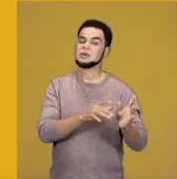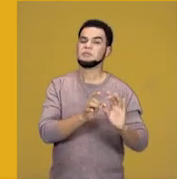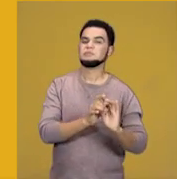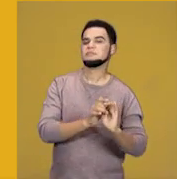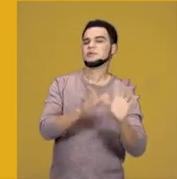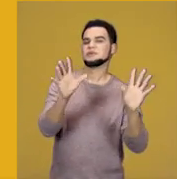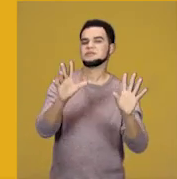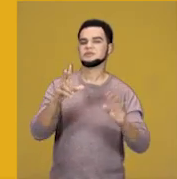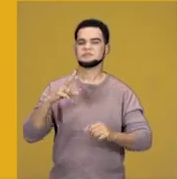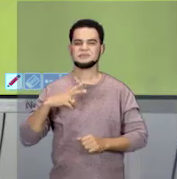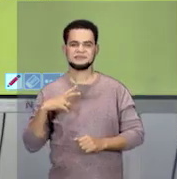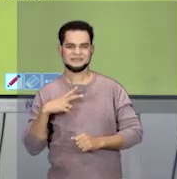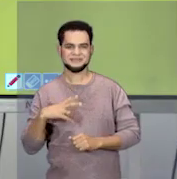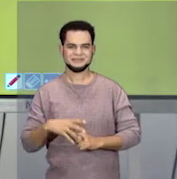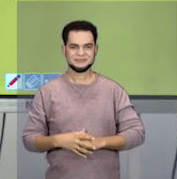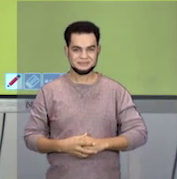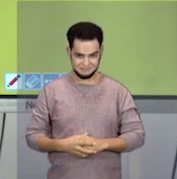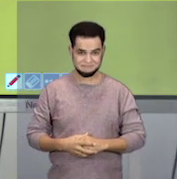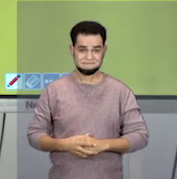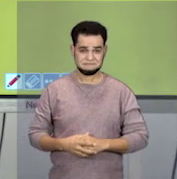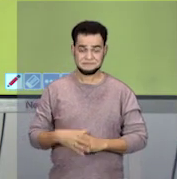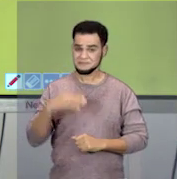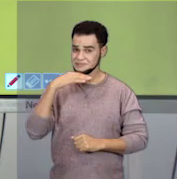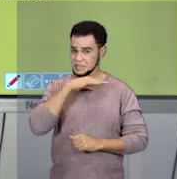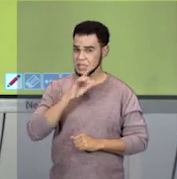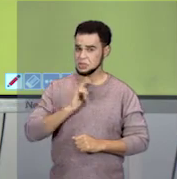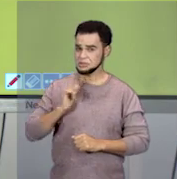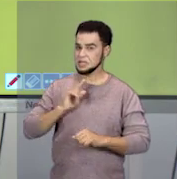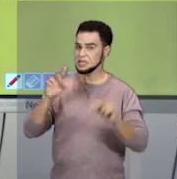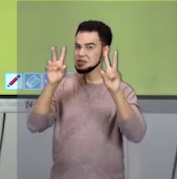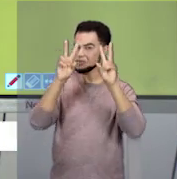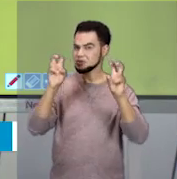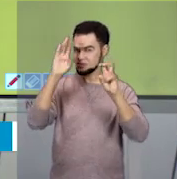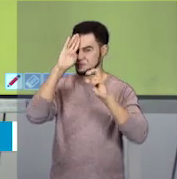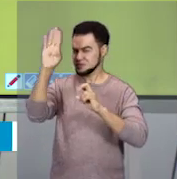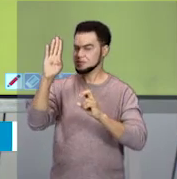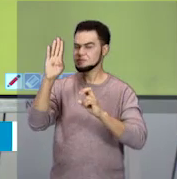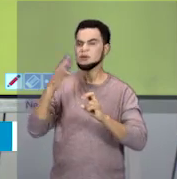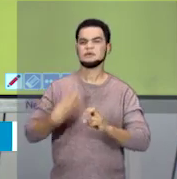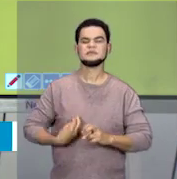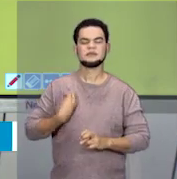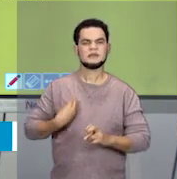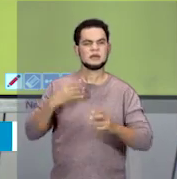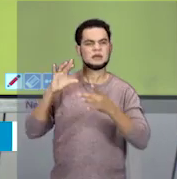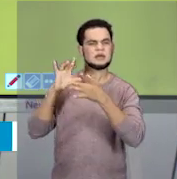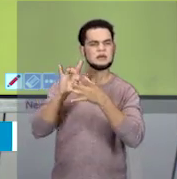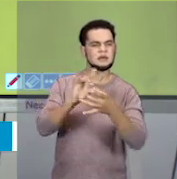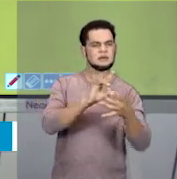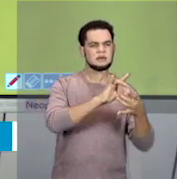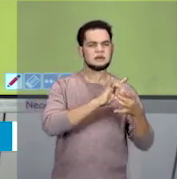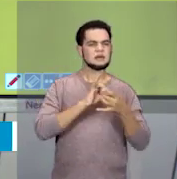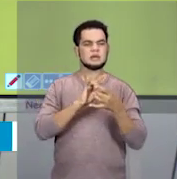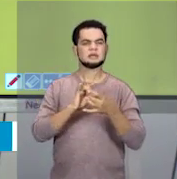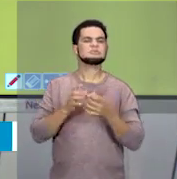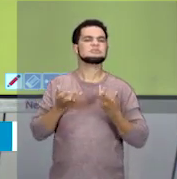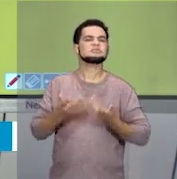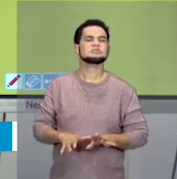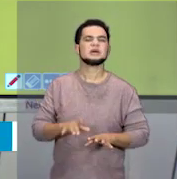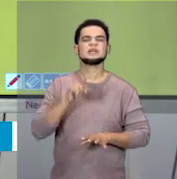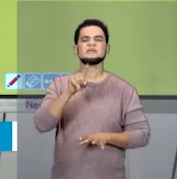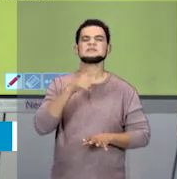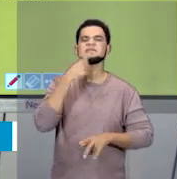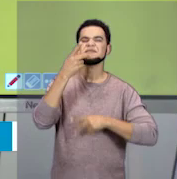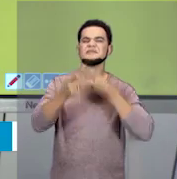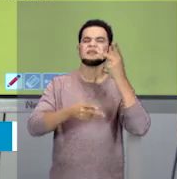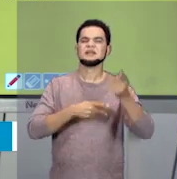eu tenho este assunto central que é viver em rede, eu não quero que você comente qualquer coisa